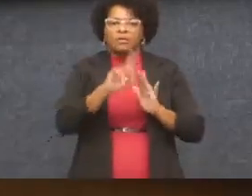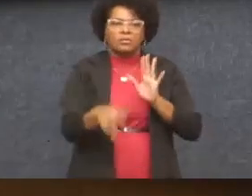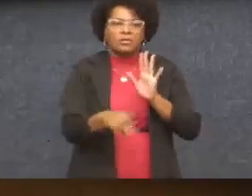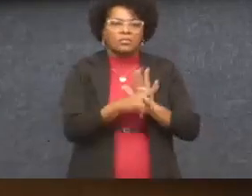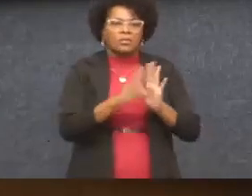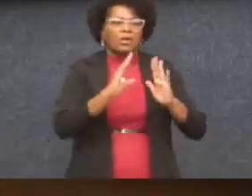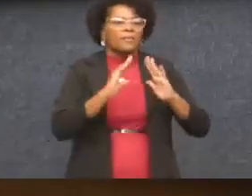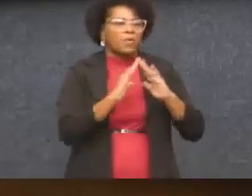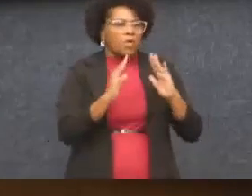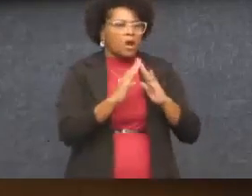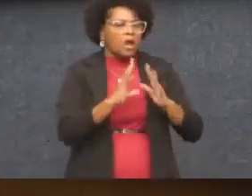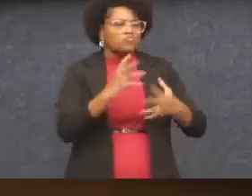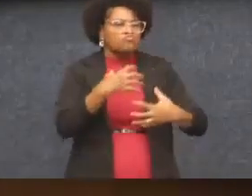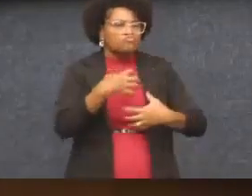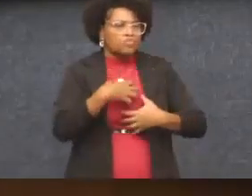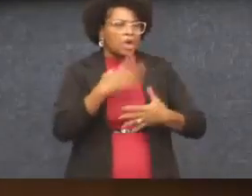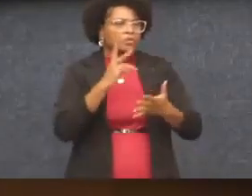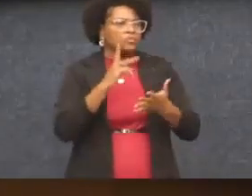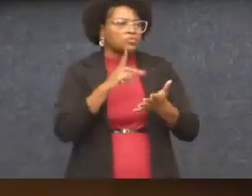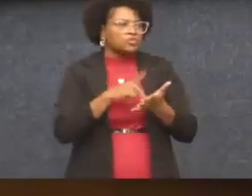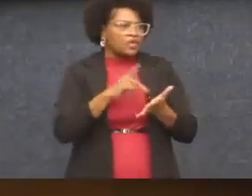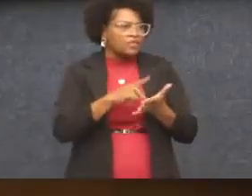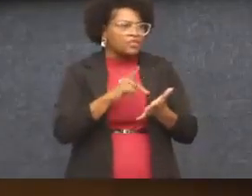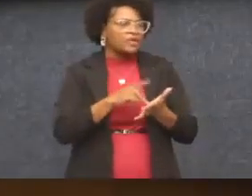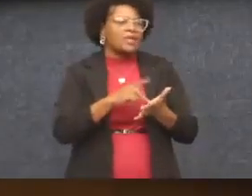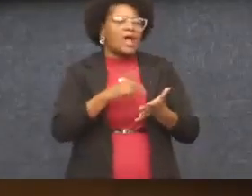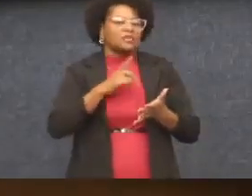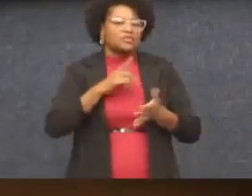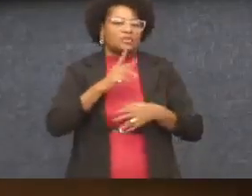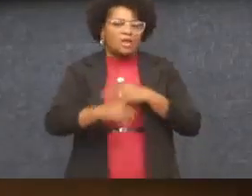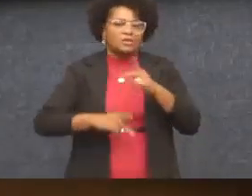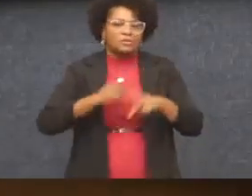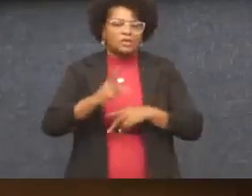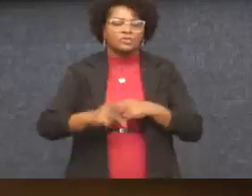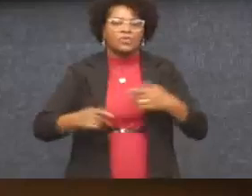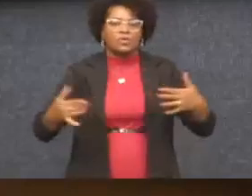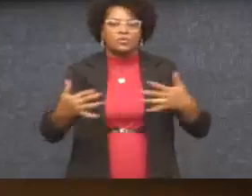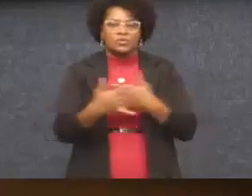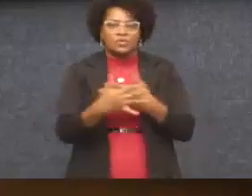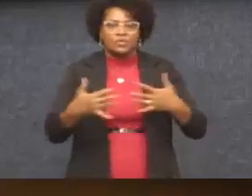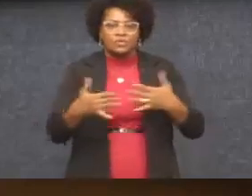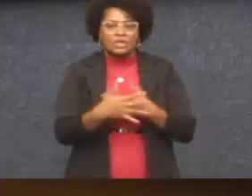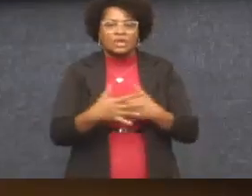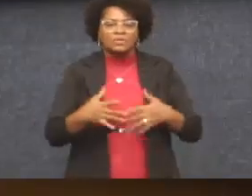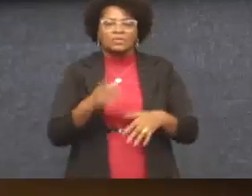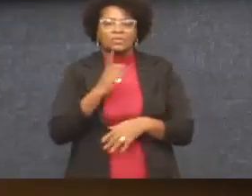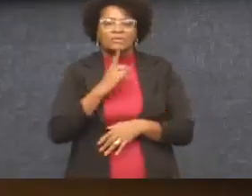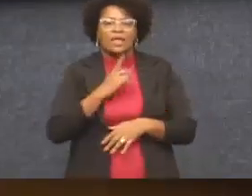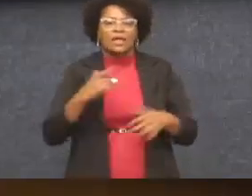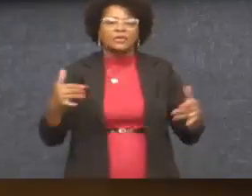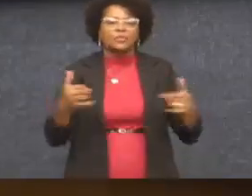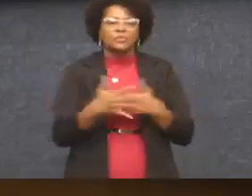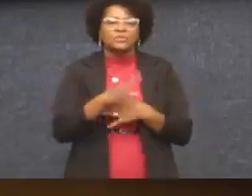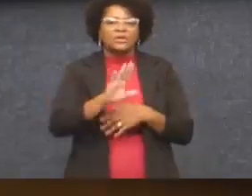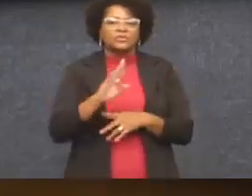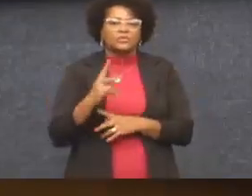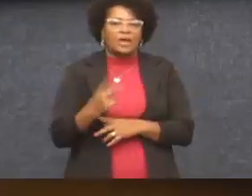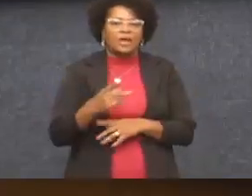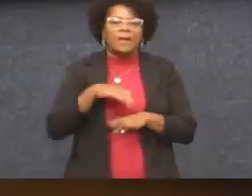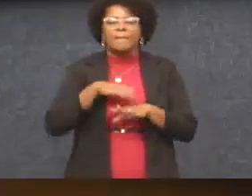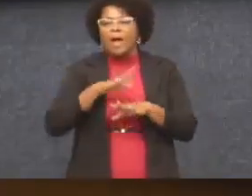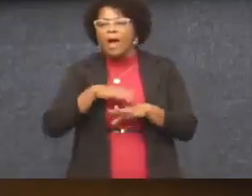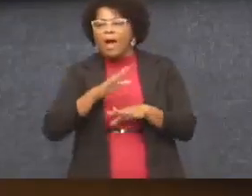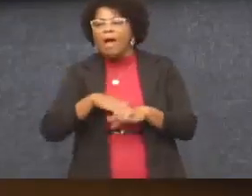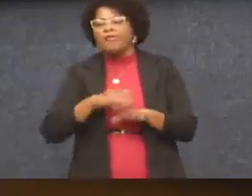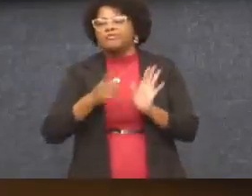como forma de ocupar, de fato, reocupar, de fato, o centro da cidade e para que a gente possa ter um centro de Belo Horizonte cada vez